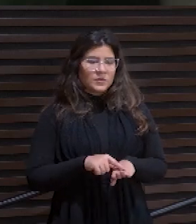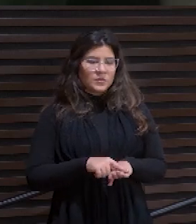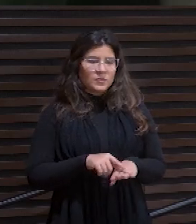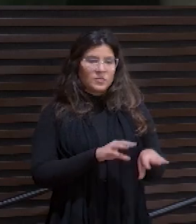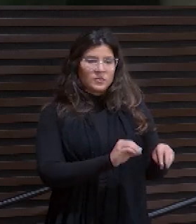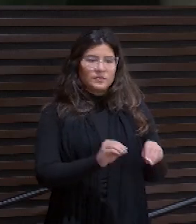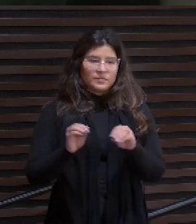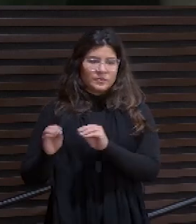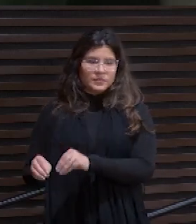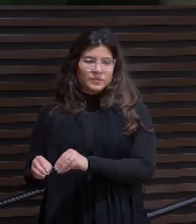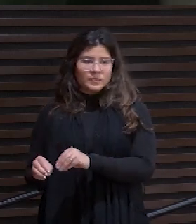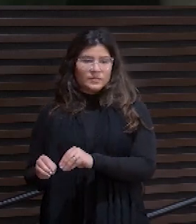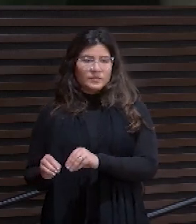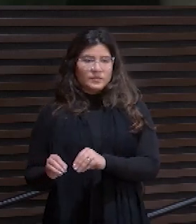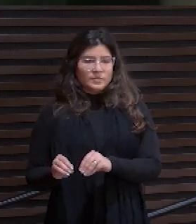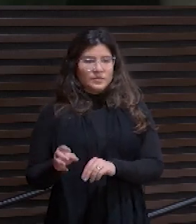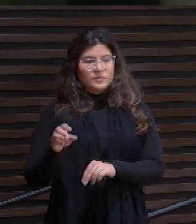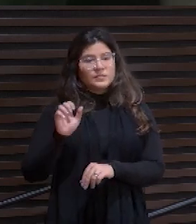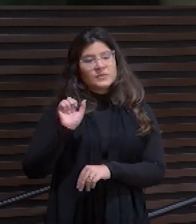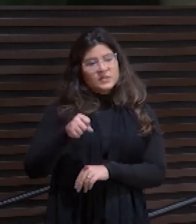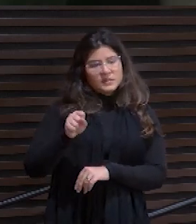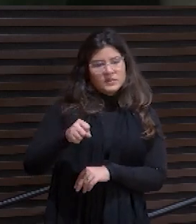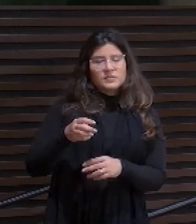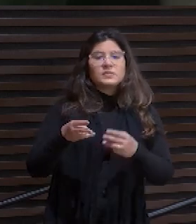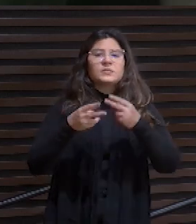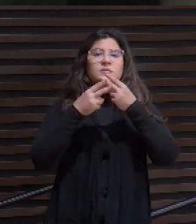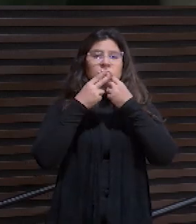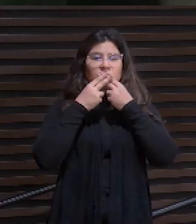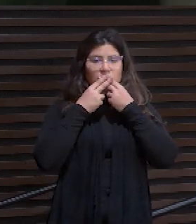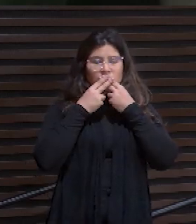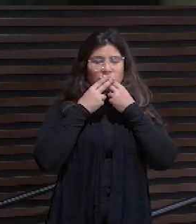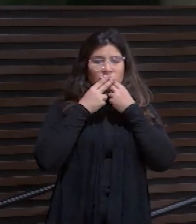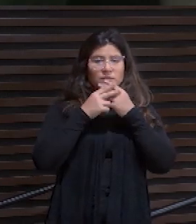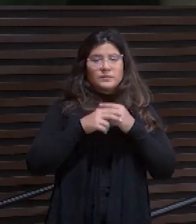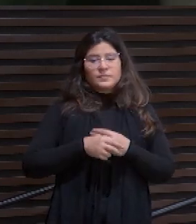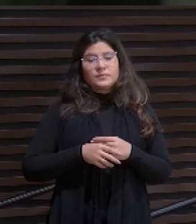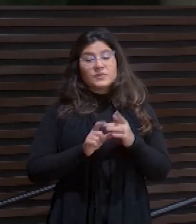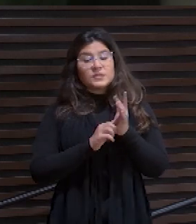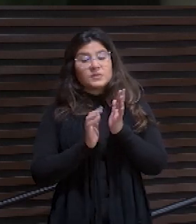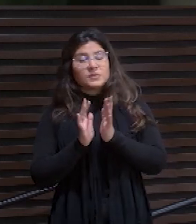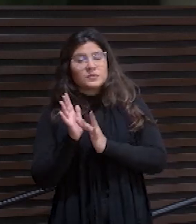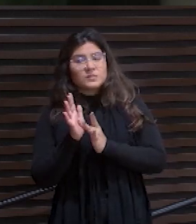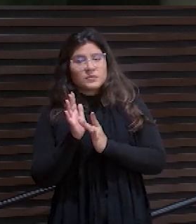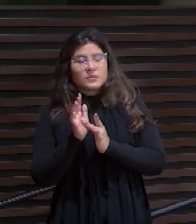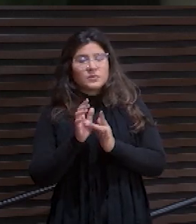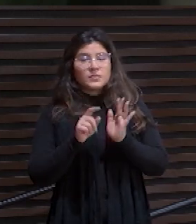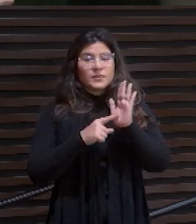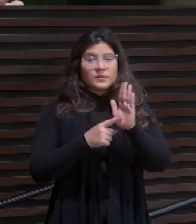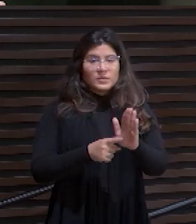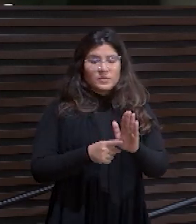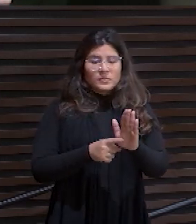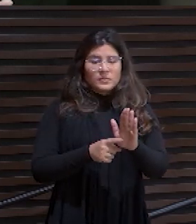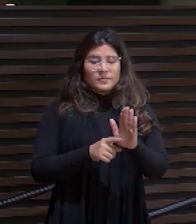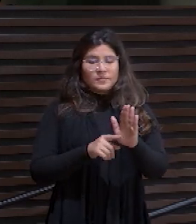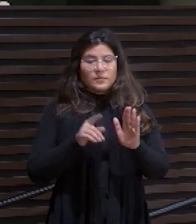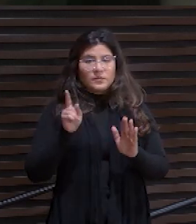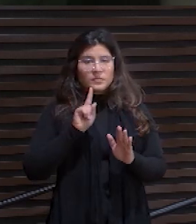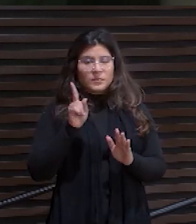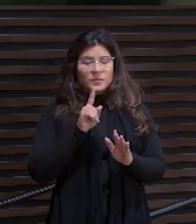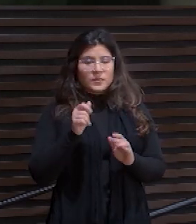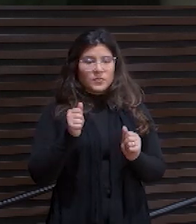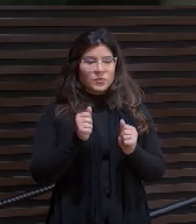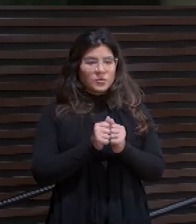Naqueles dias, sim, jejuarão. Então Jesus ele está mostrando aqui que ele não estaria fisicamente para sempre com os